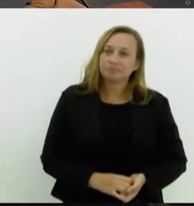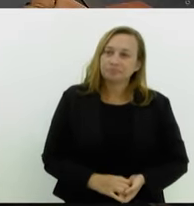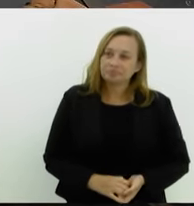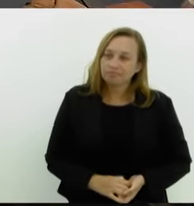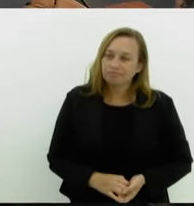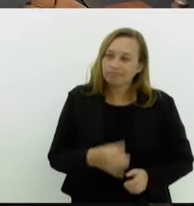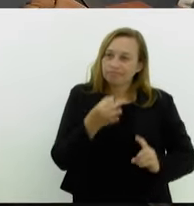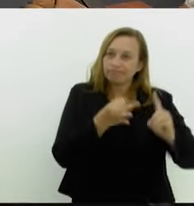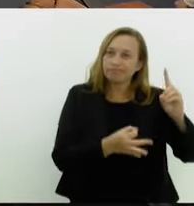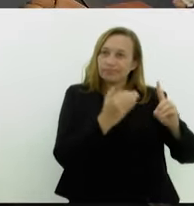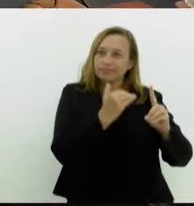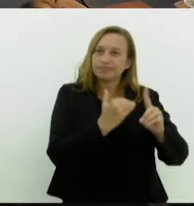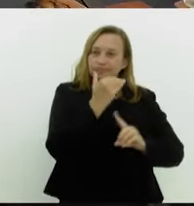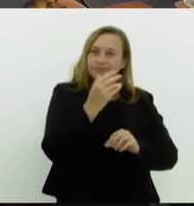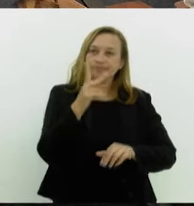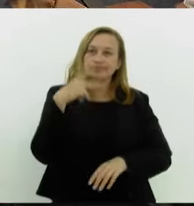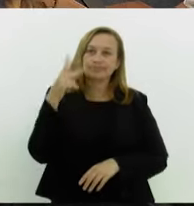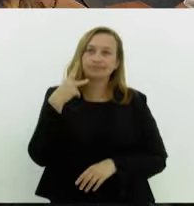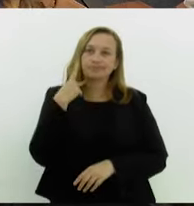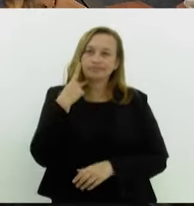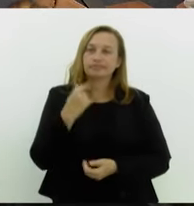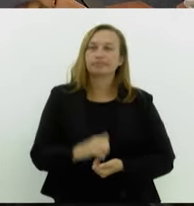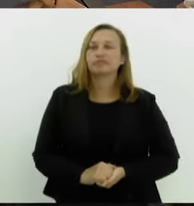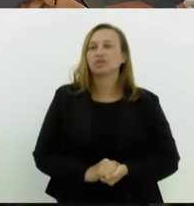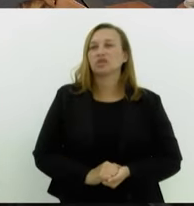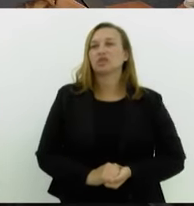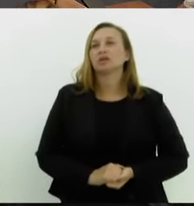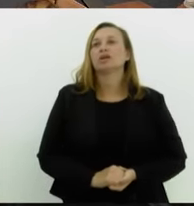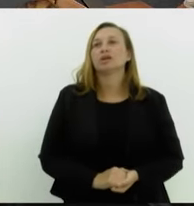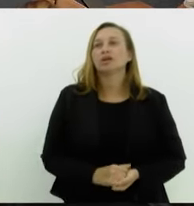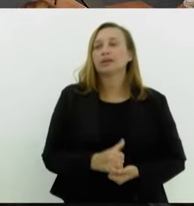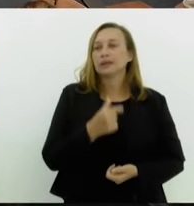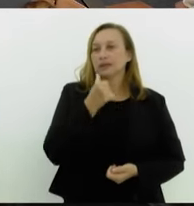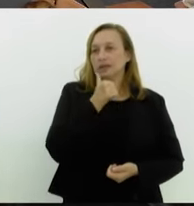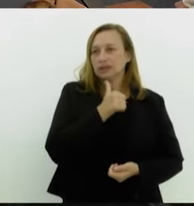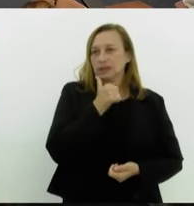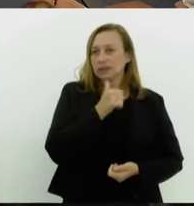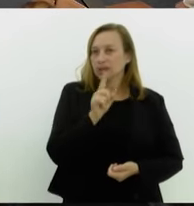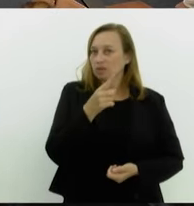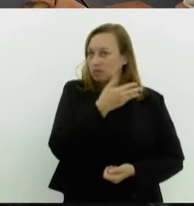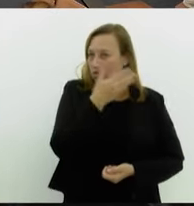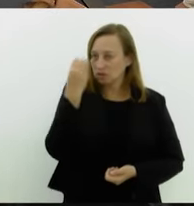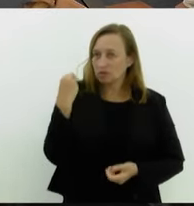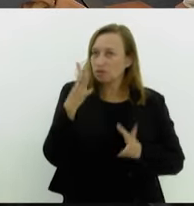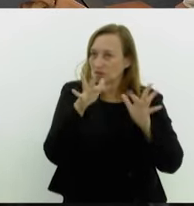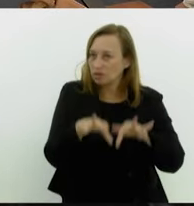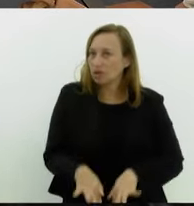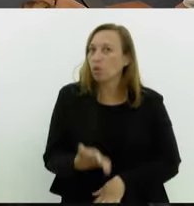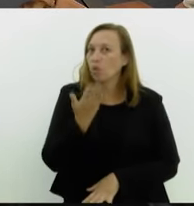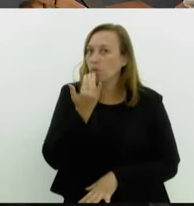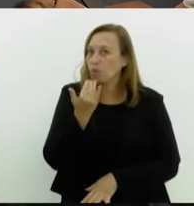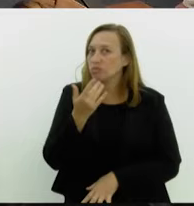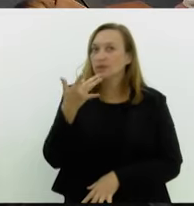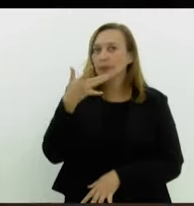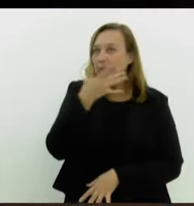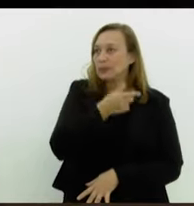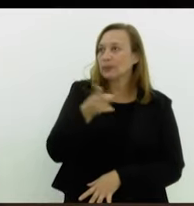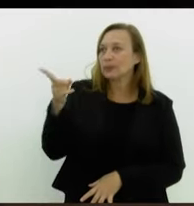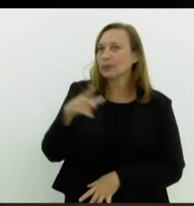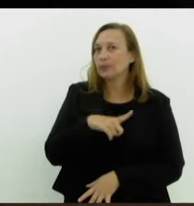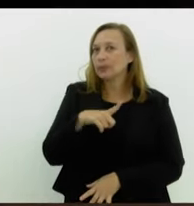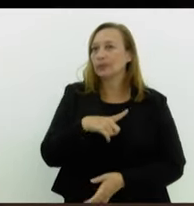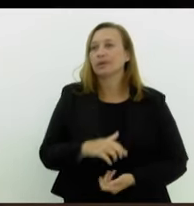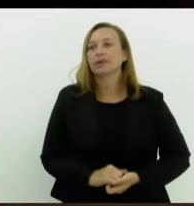desembargadoras a procuradora e meninas não se esqueça ao final aqui quando a gente fizer o encerramento Tem um